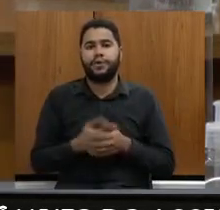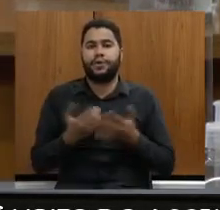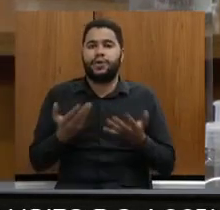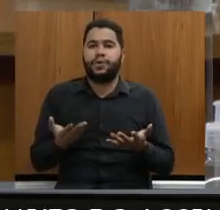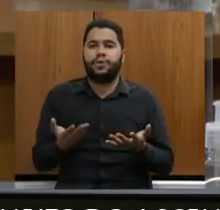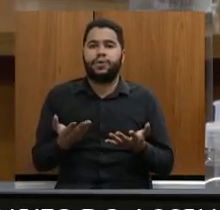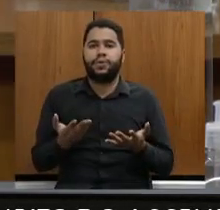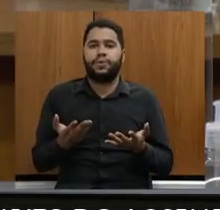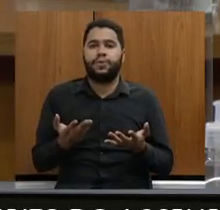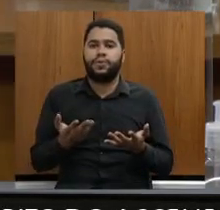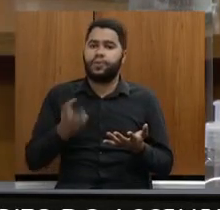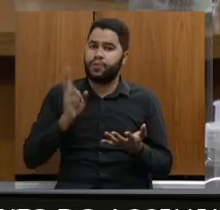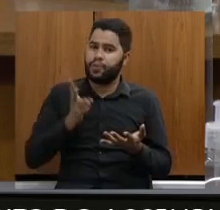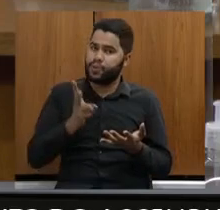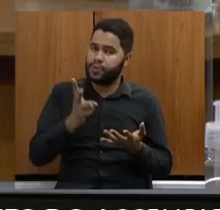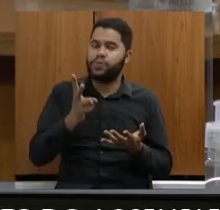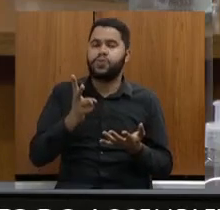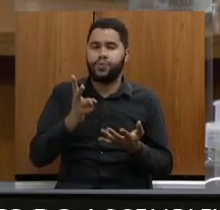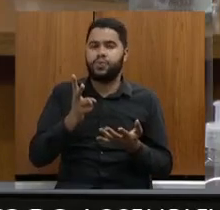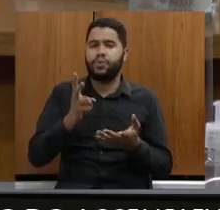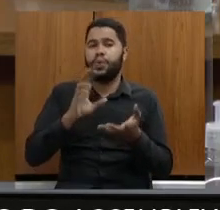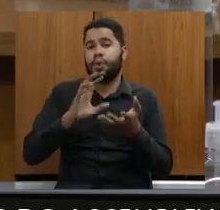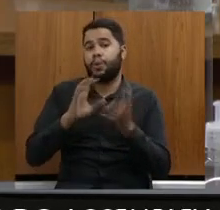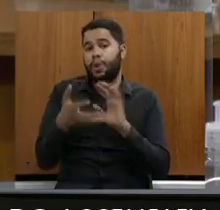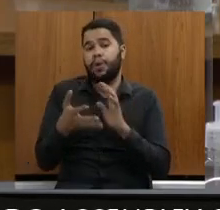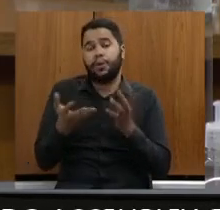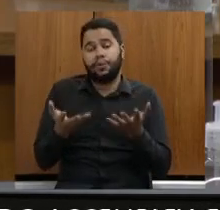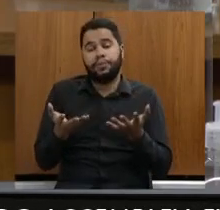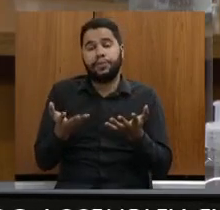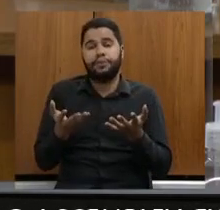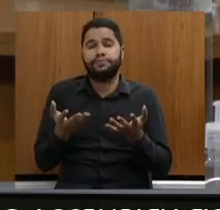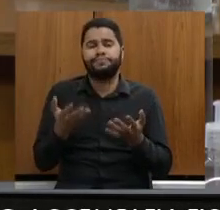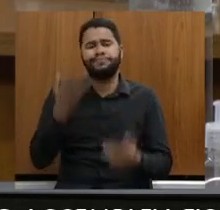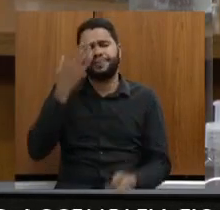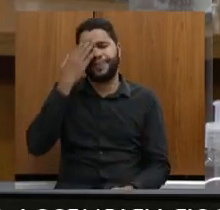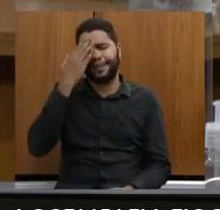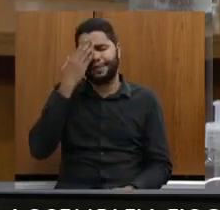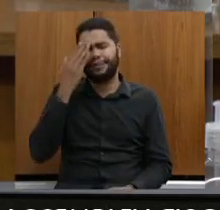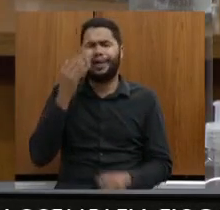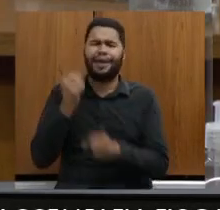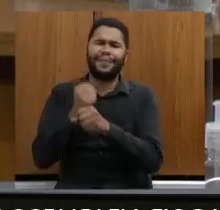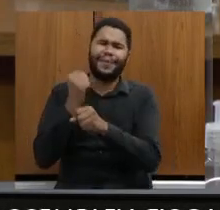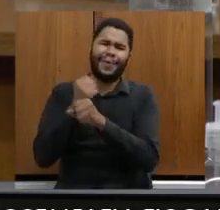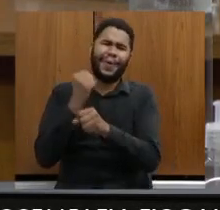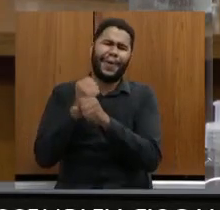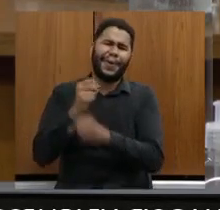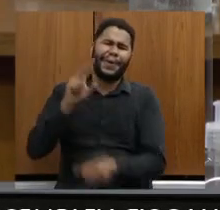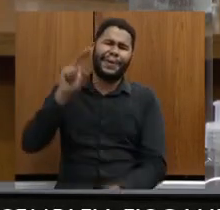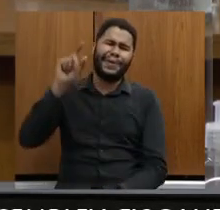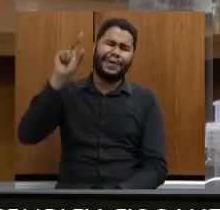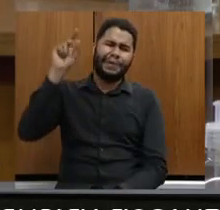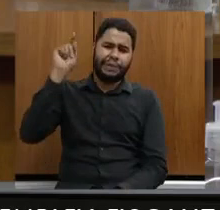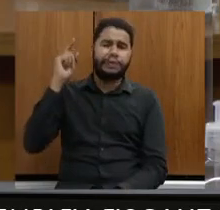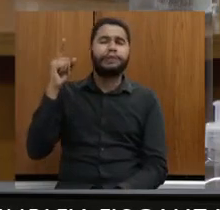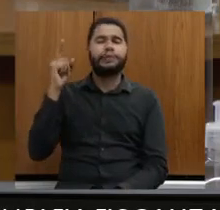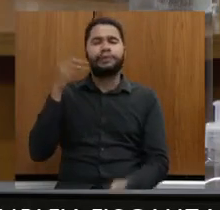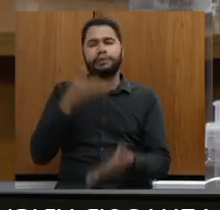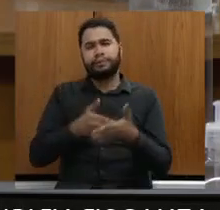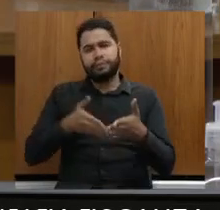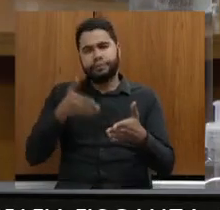ele continuar com a obra então foi o que ele me passou gente sabe que esses obras antigas a gente realmente tem essa